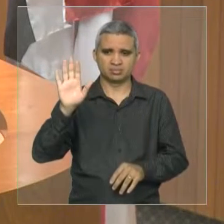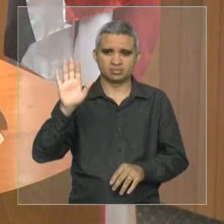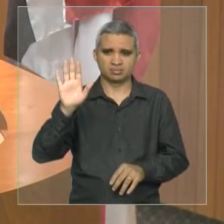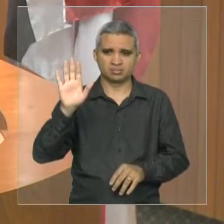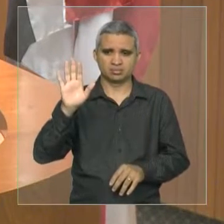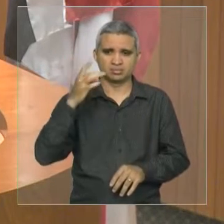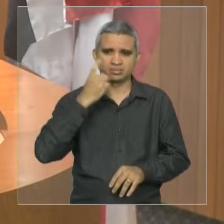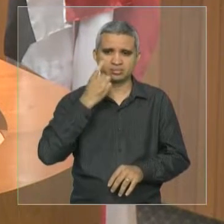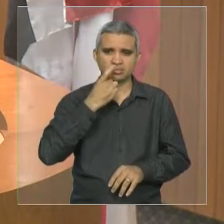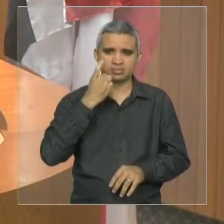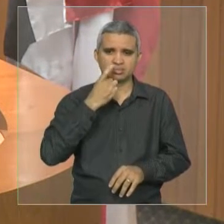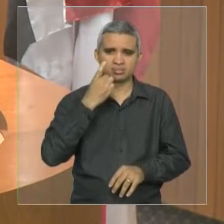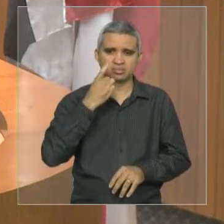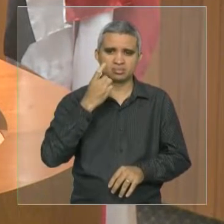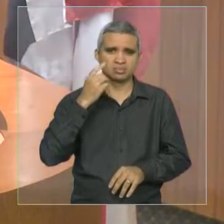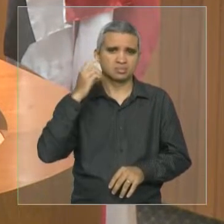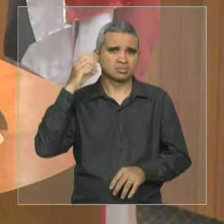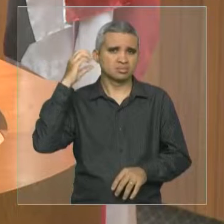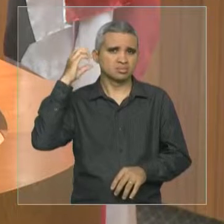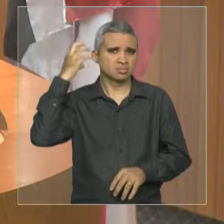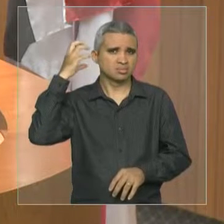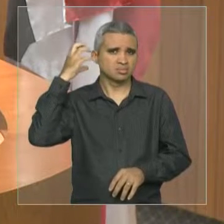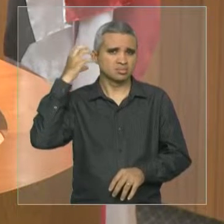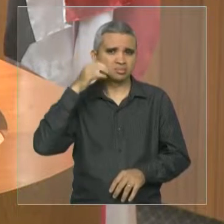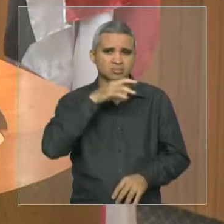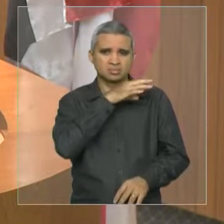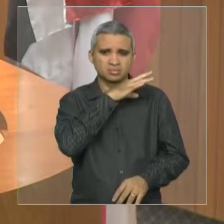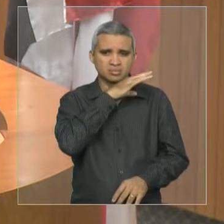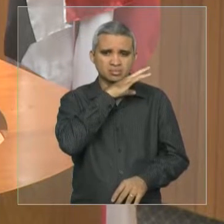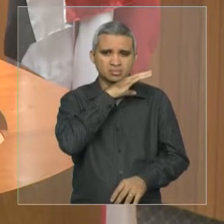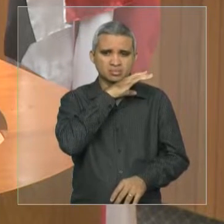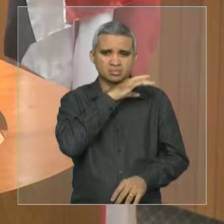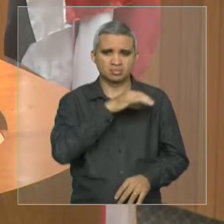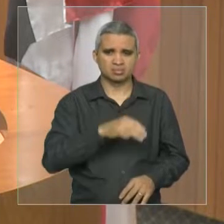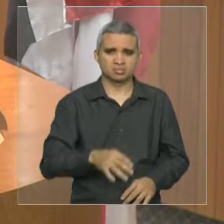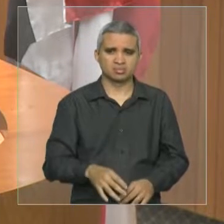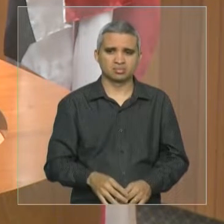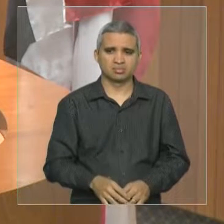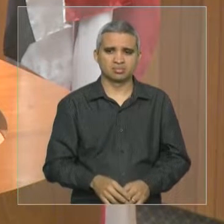ruim. Acho que está prejudicando... Senhor presidente, o som está...